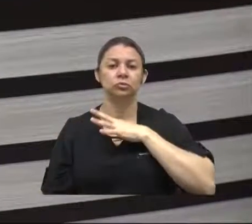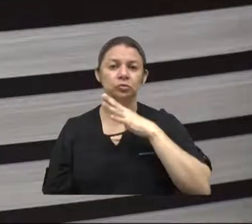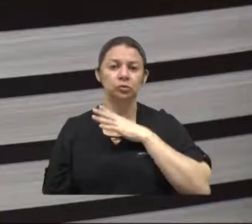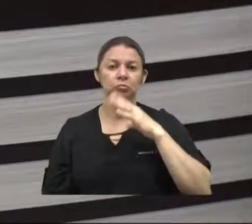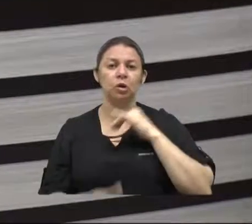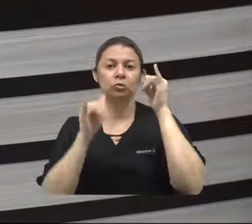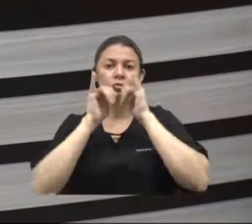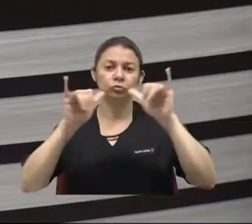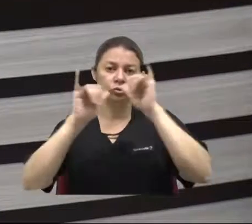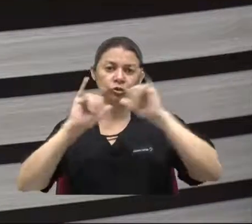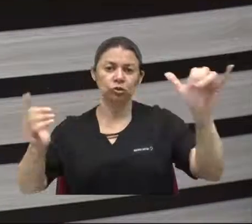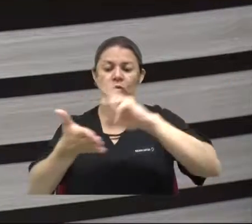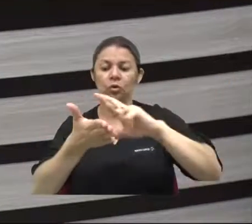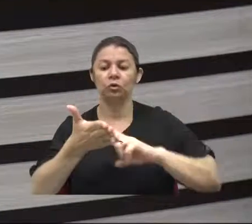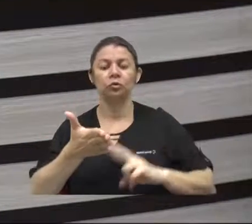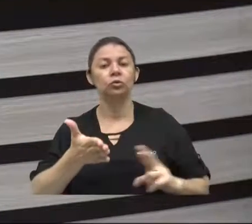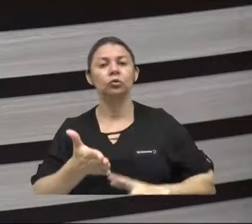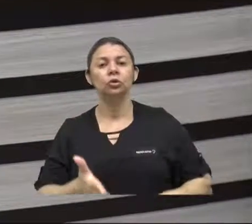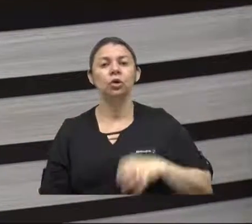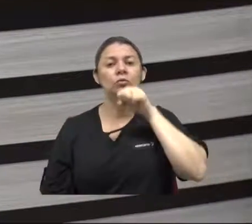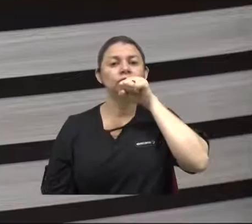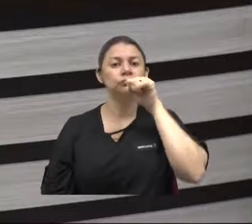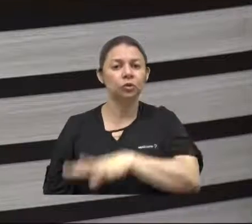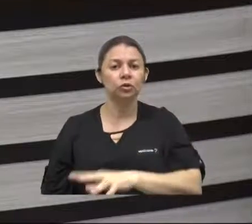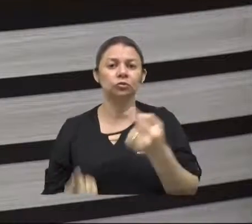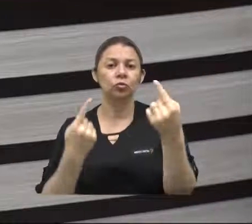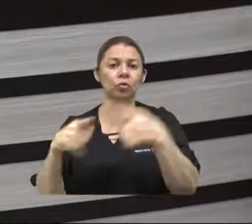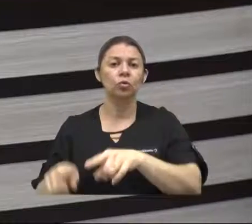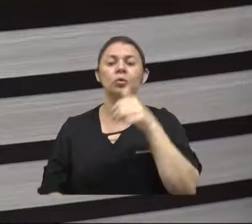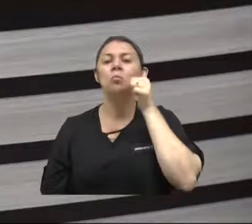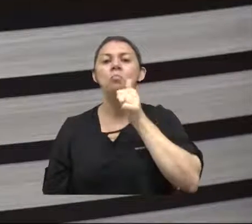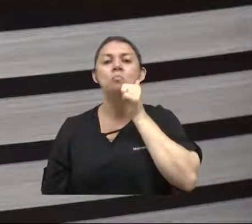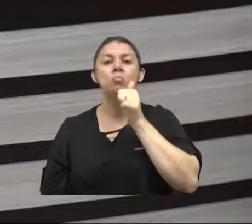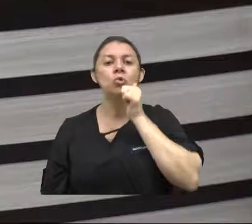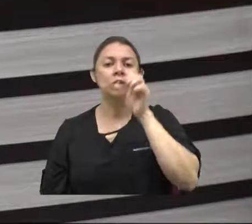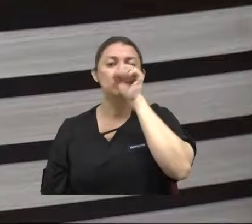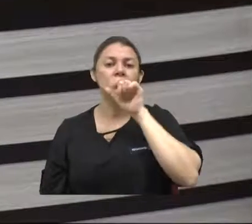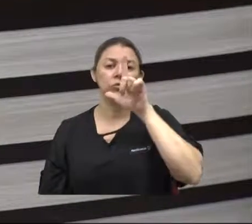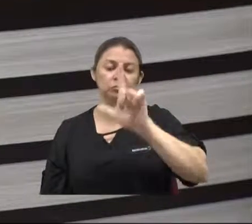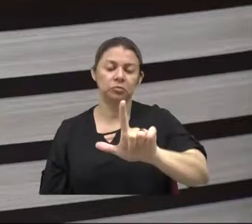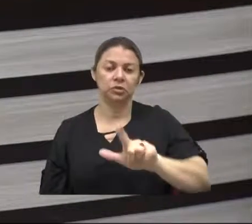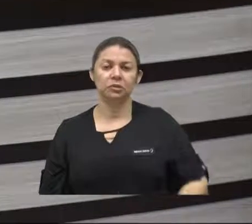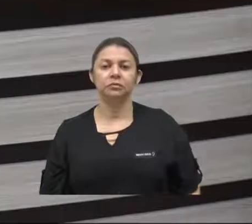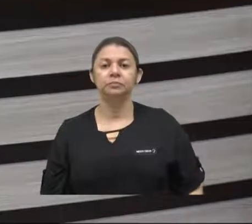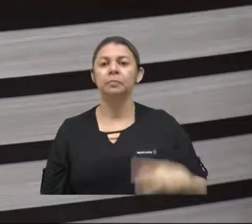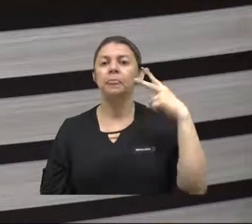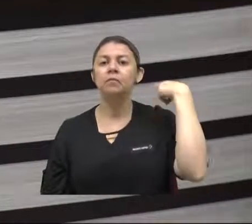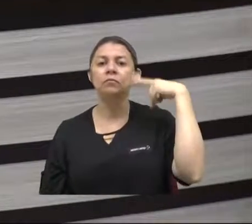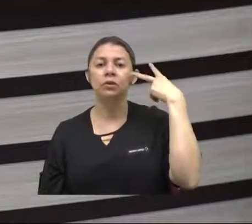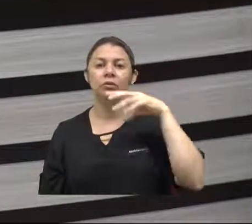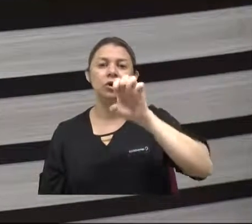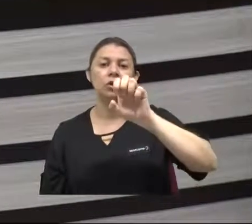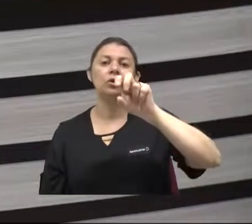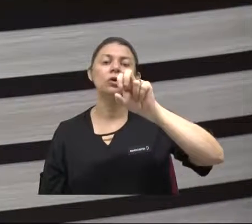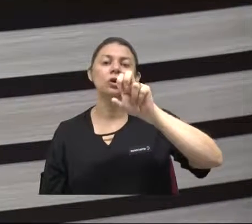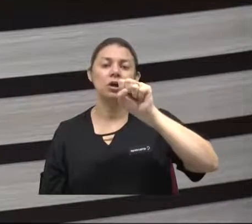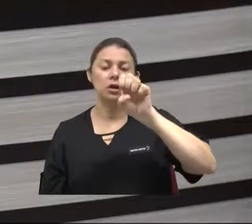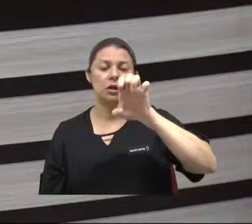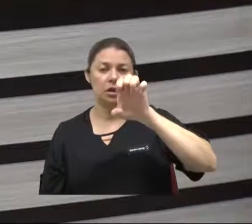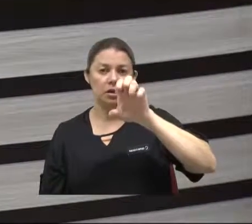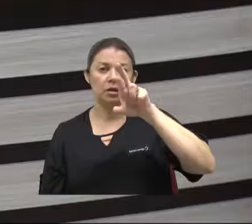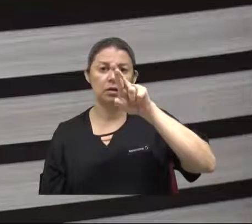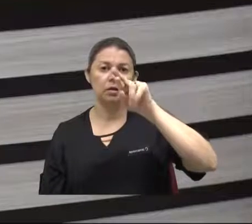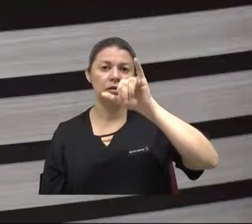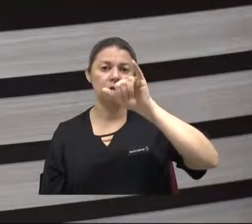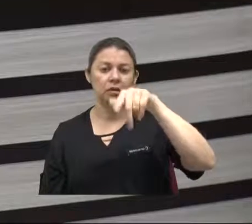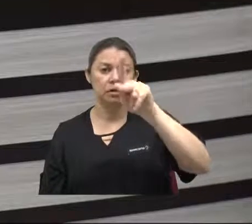anual da violência contra a mulher no âmbito do município de Limeira e da outras providências, vereadora Érica Cristina Tanque Moia. Encaminhe-se às comissões